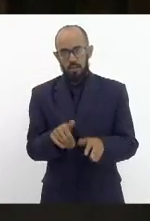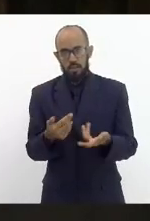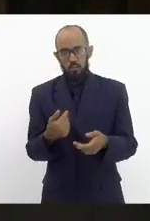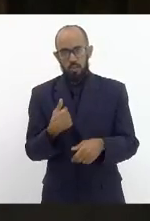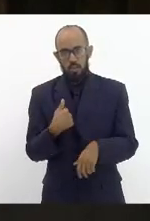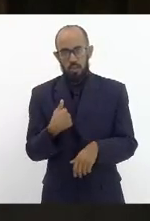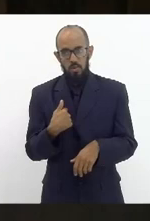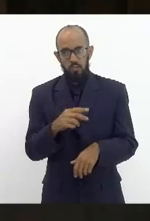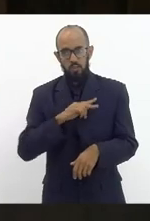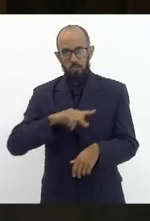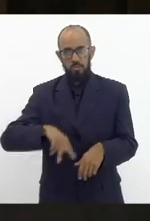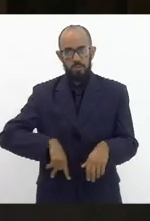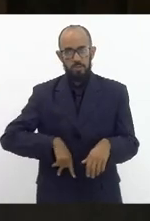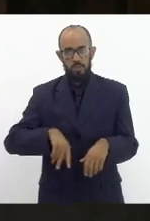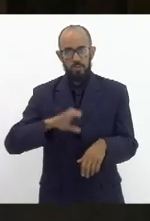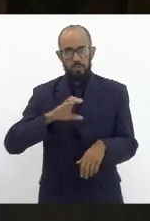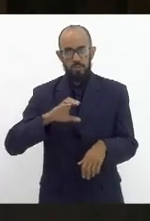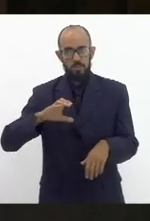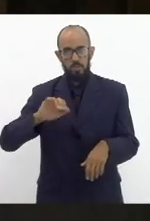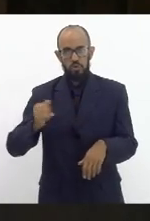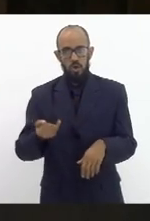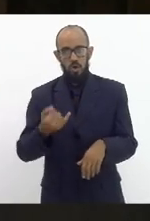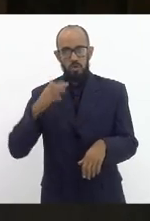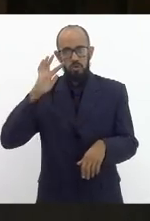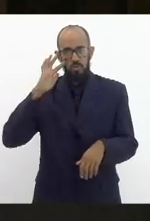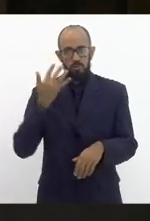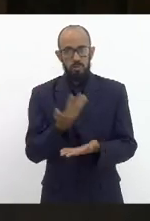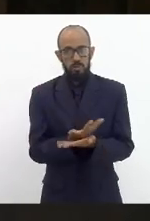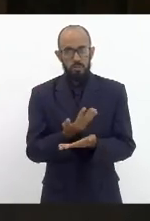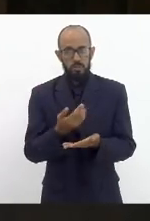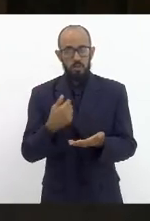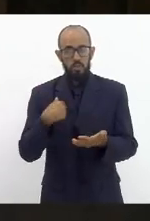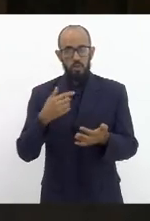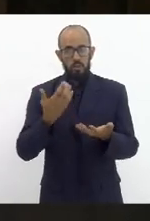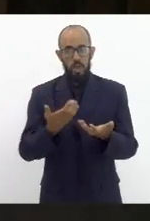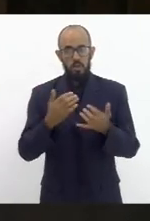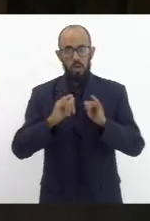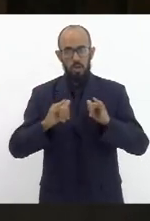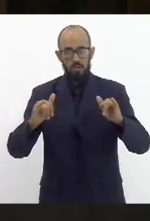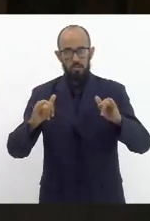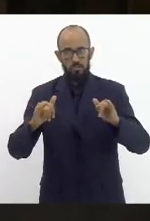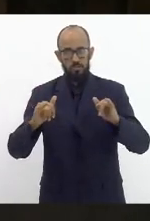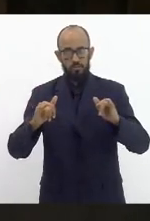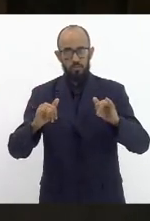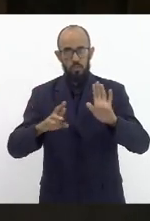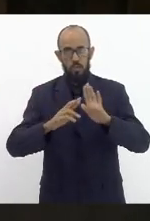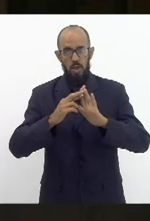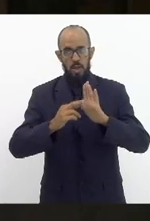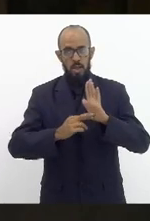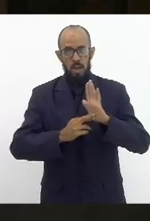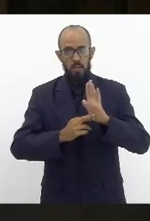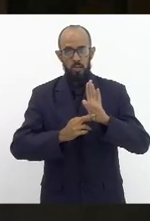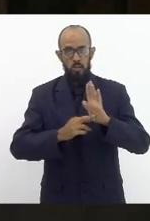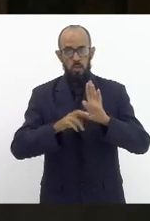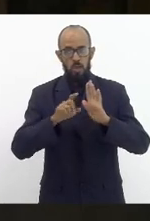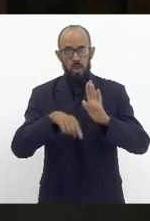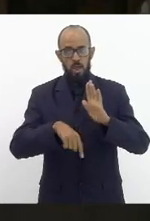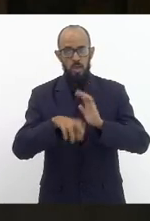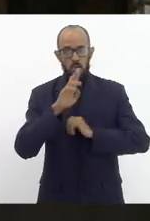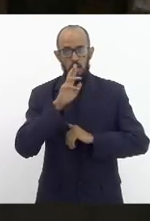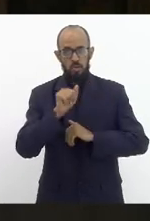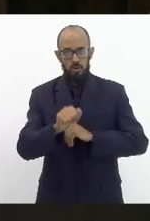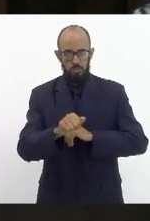prerrogativa de ser o presidente da CCJ, tomei uma decisão e eu queria anunciá-la aqui. O relator da Lei Orgânica será o deputado Rodrigo